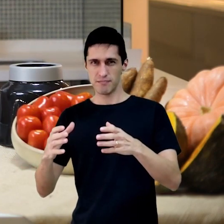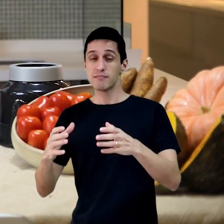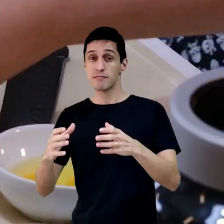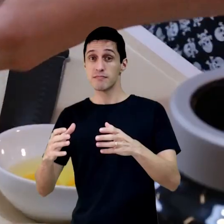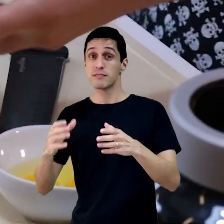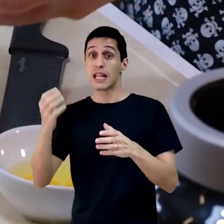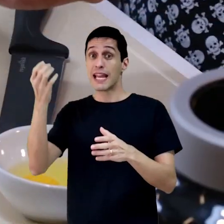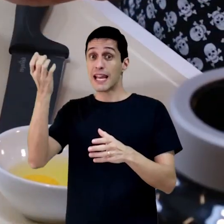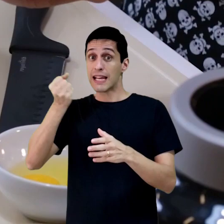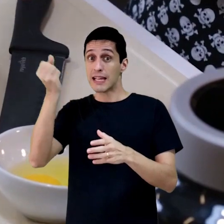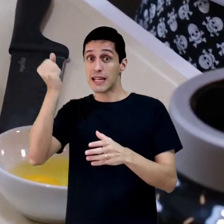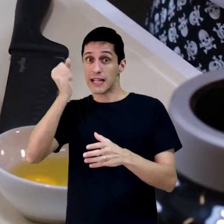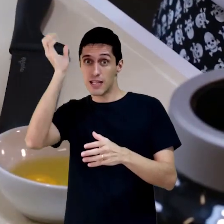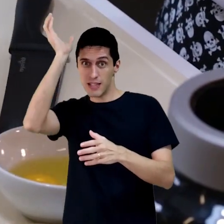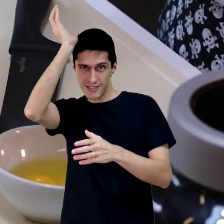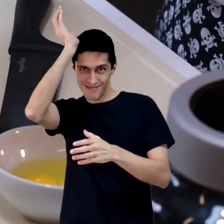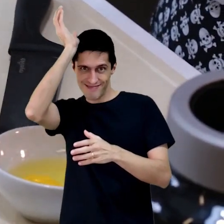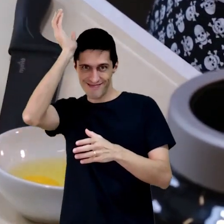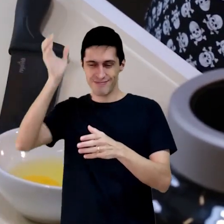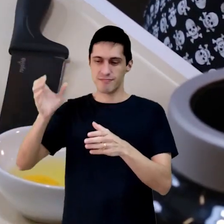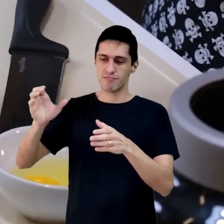O leite condensado.